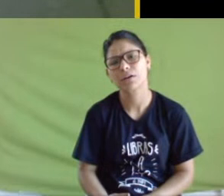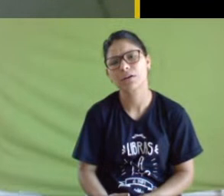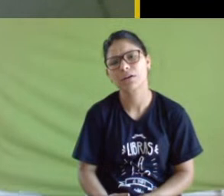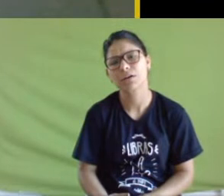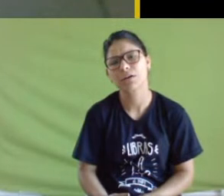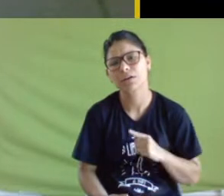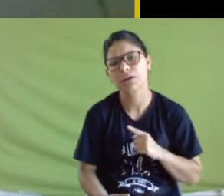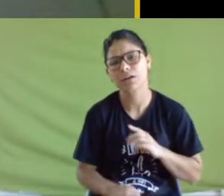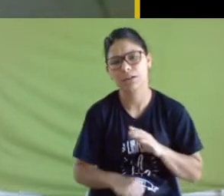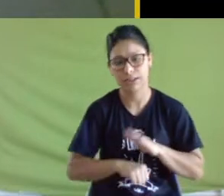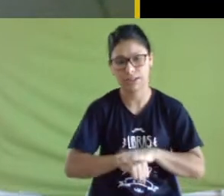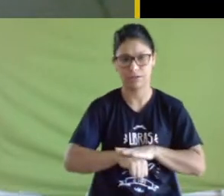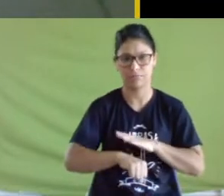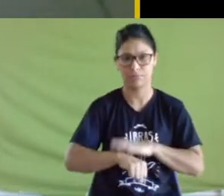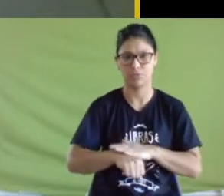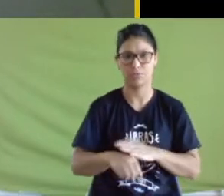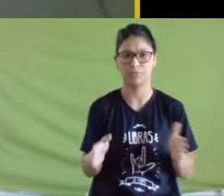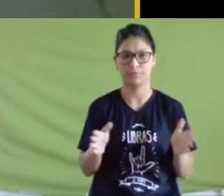tempinho.